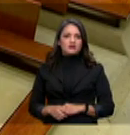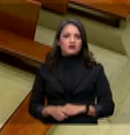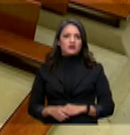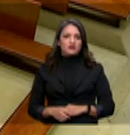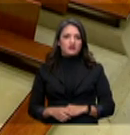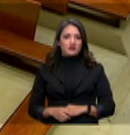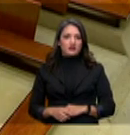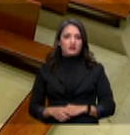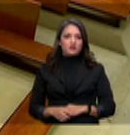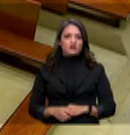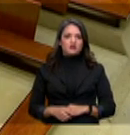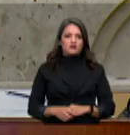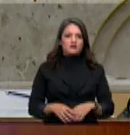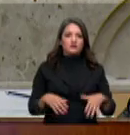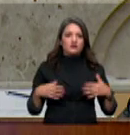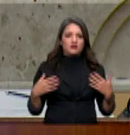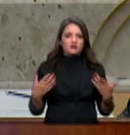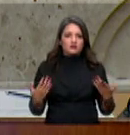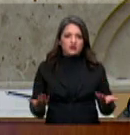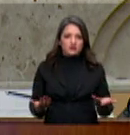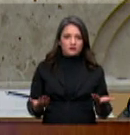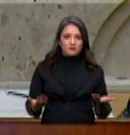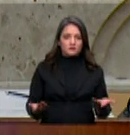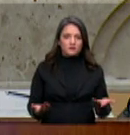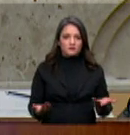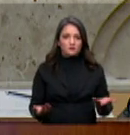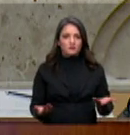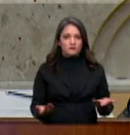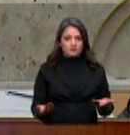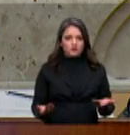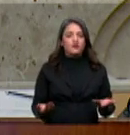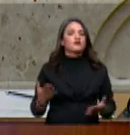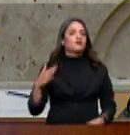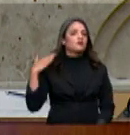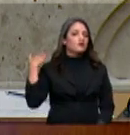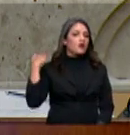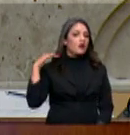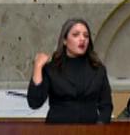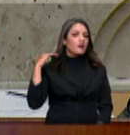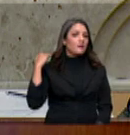vota Vossa Excelência, nossa decana ministra Carmen Lúcia?